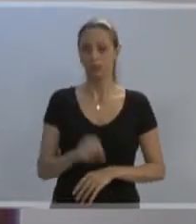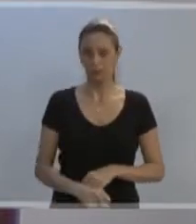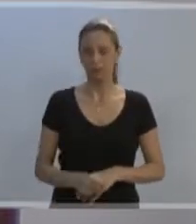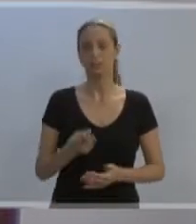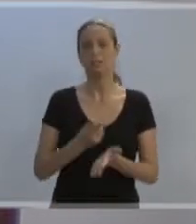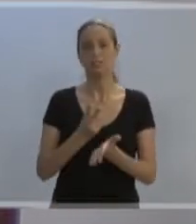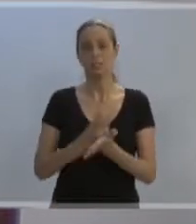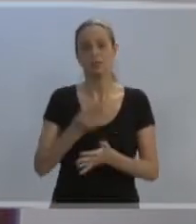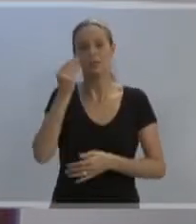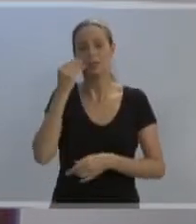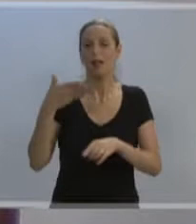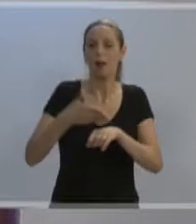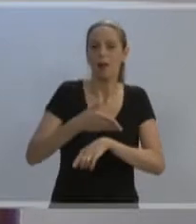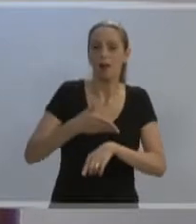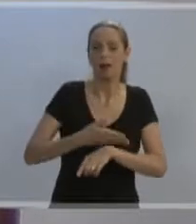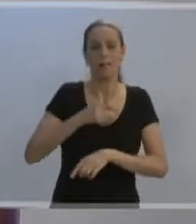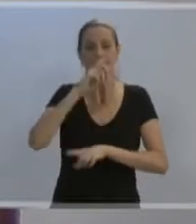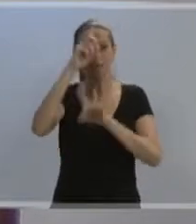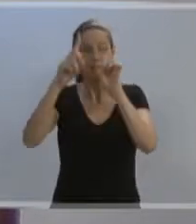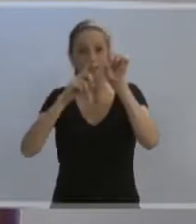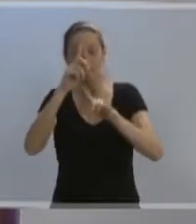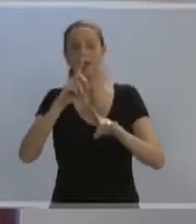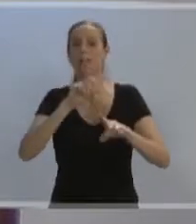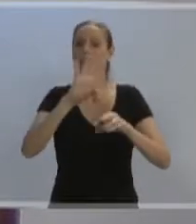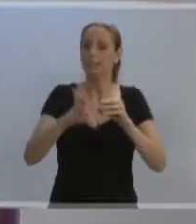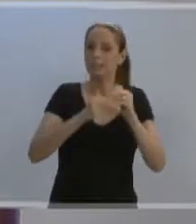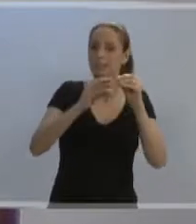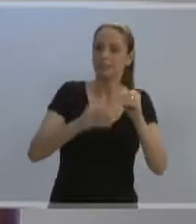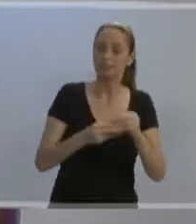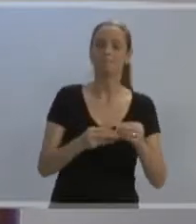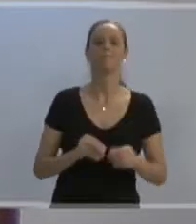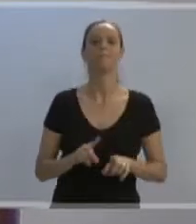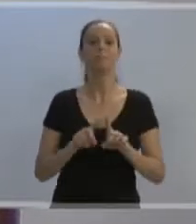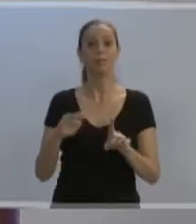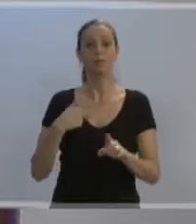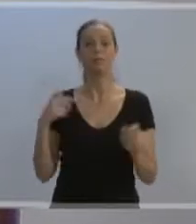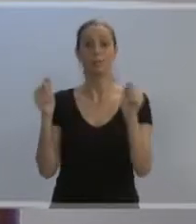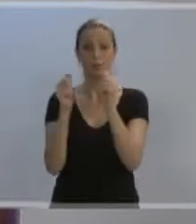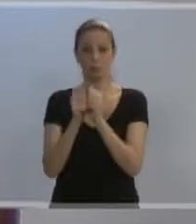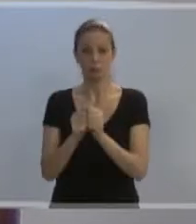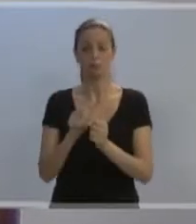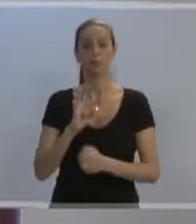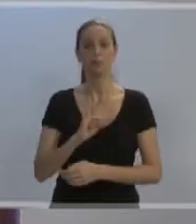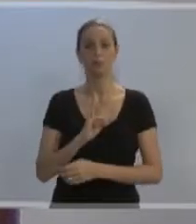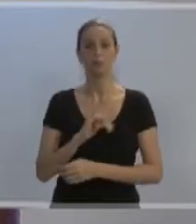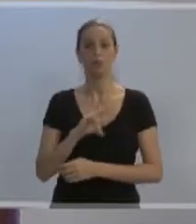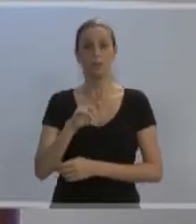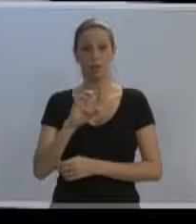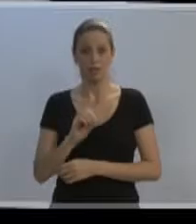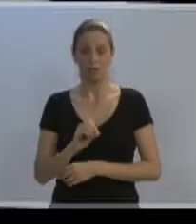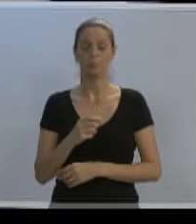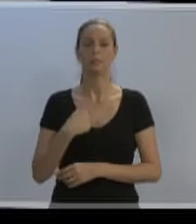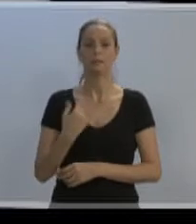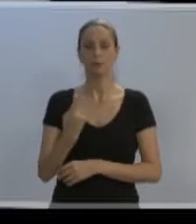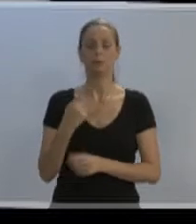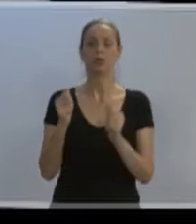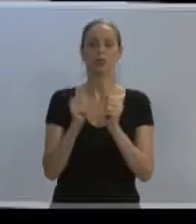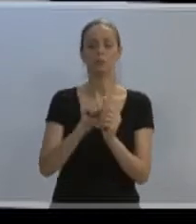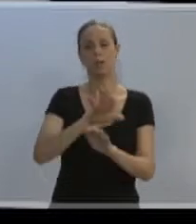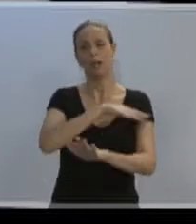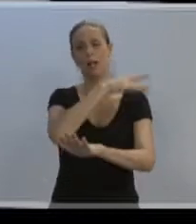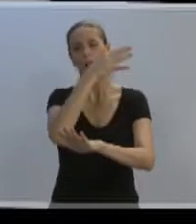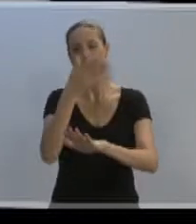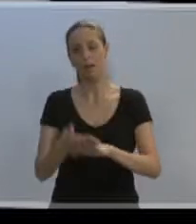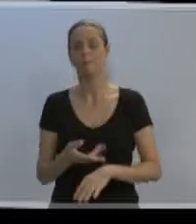né, participar e dando ideias e contribuições. Agora, recentemente eu tive com o meu co-vereador, o Thiago Tamanini, numa tarde inteira, em relação ao